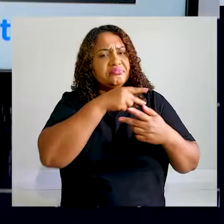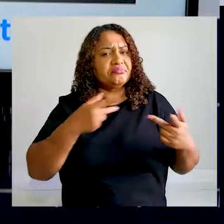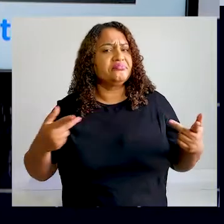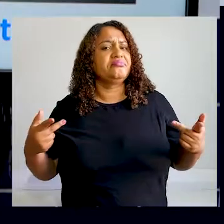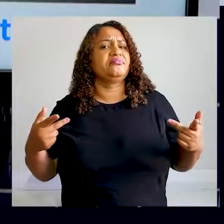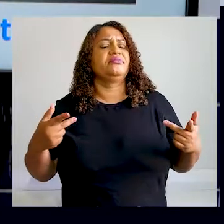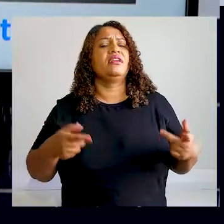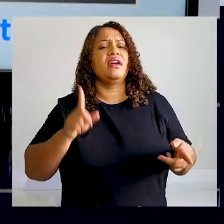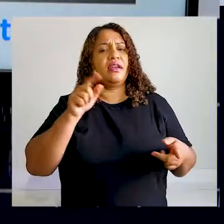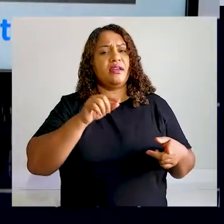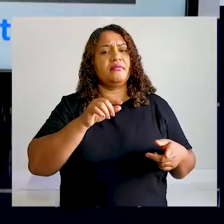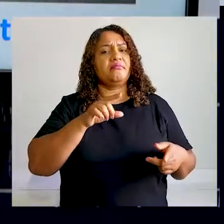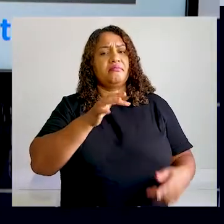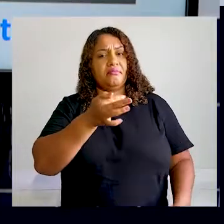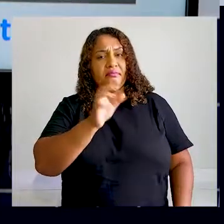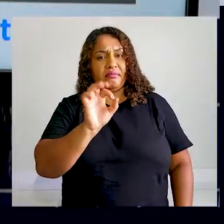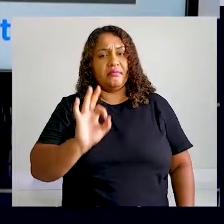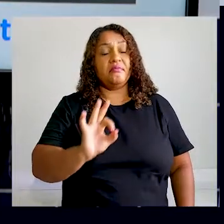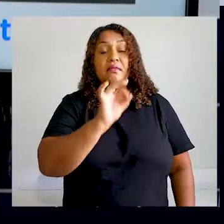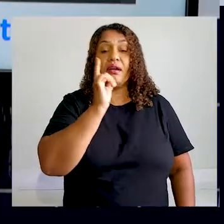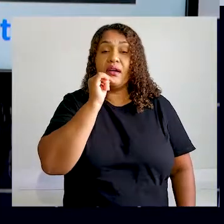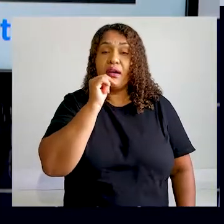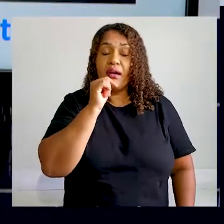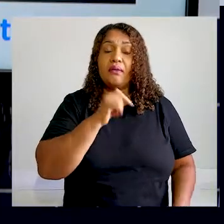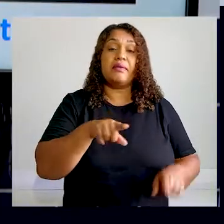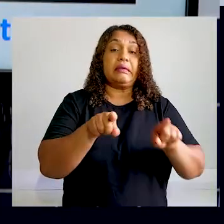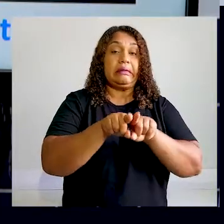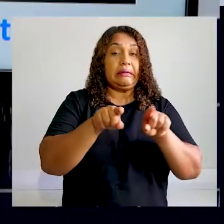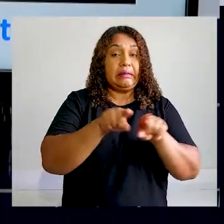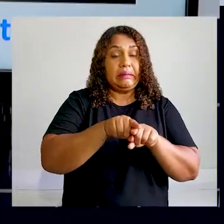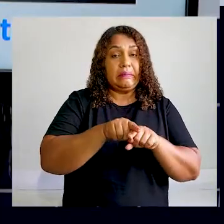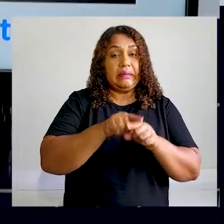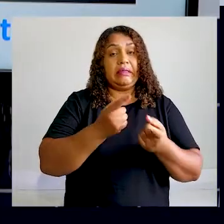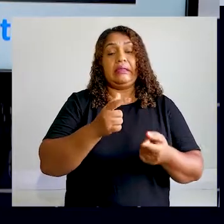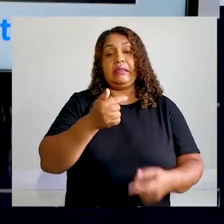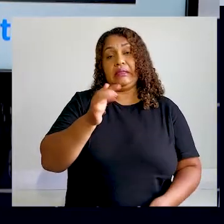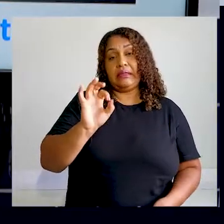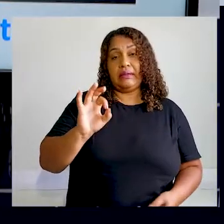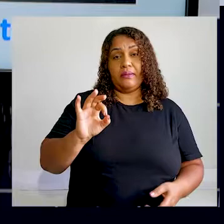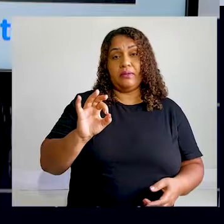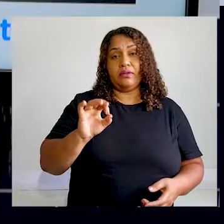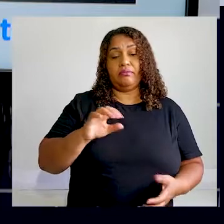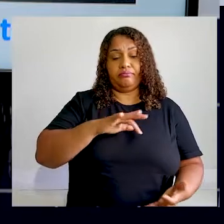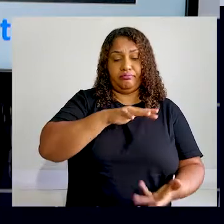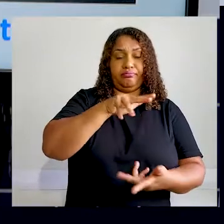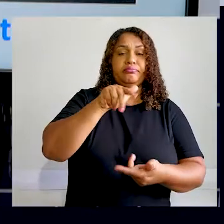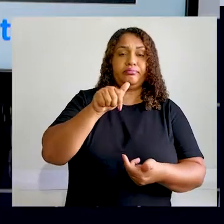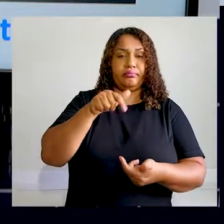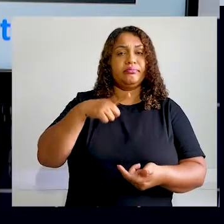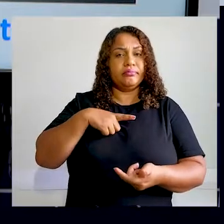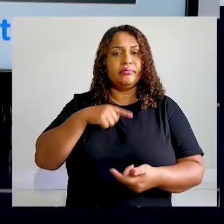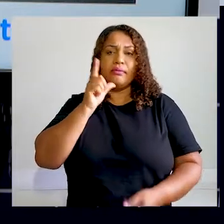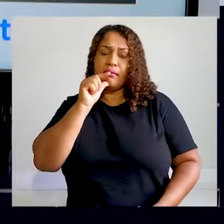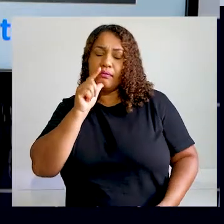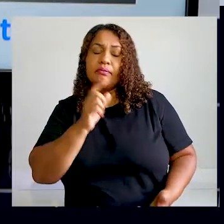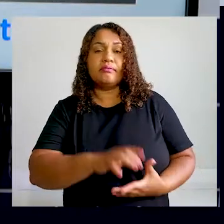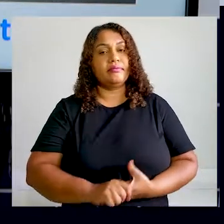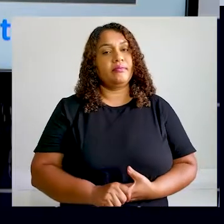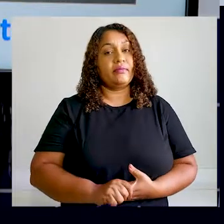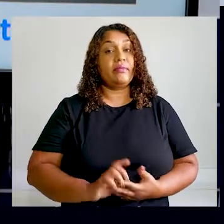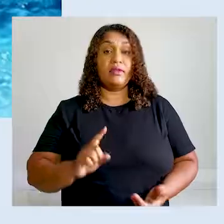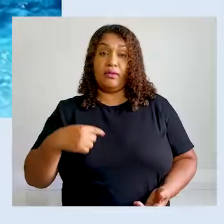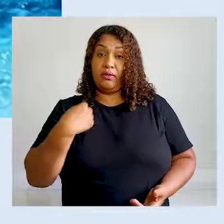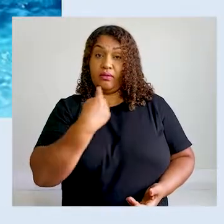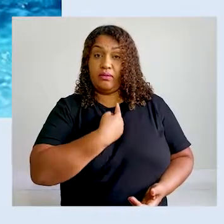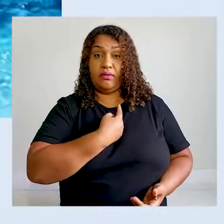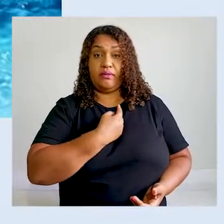vivos é formado por 70% de água e que ela cobre 70% da superfície do planeta?